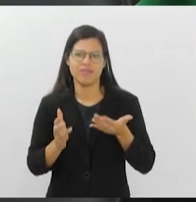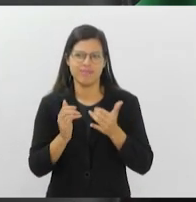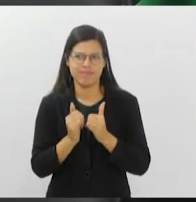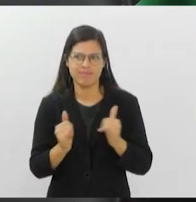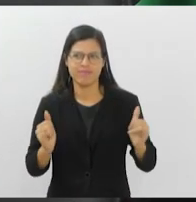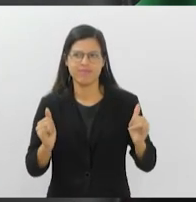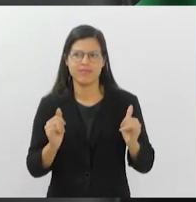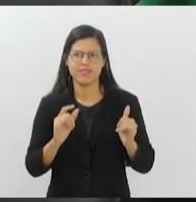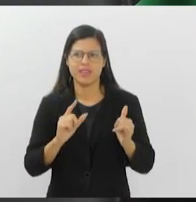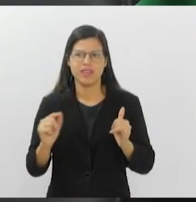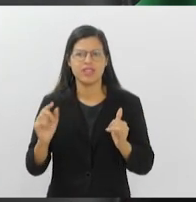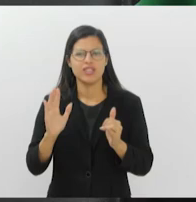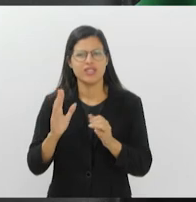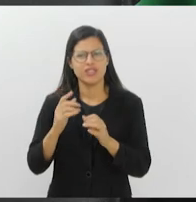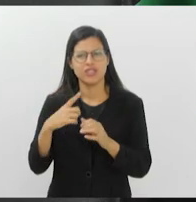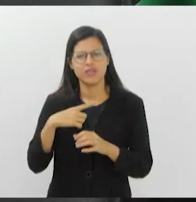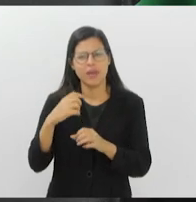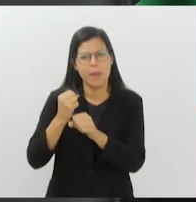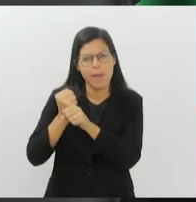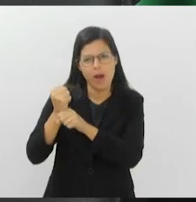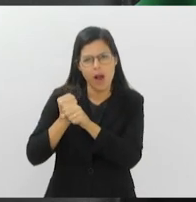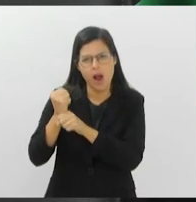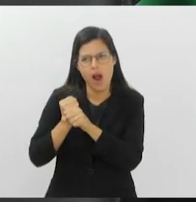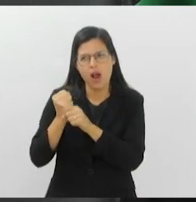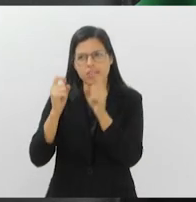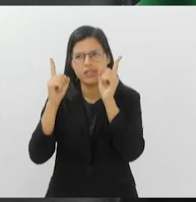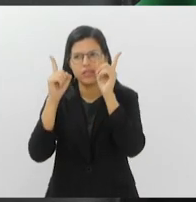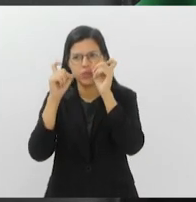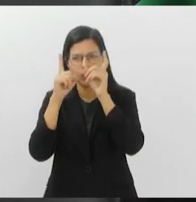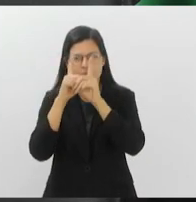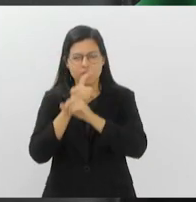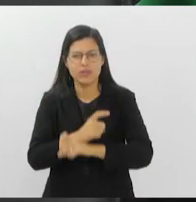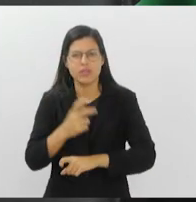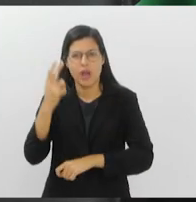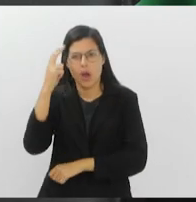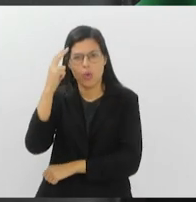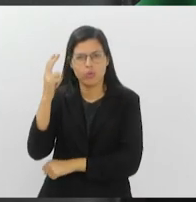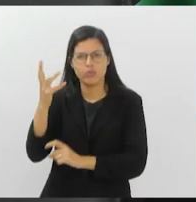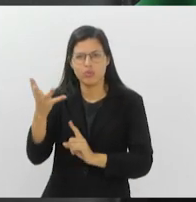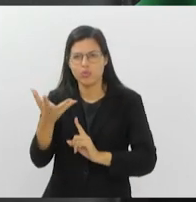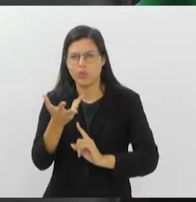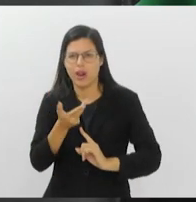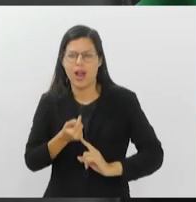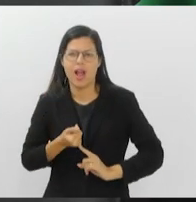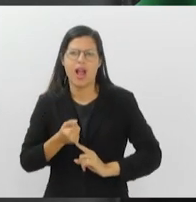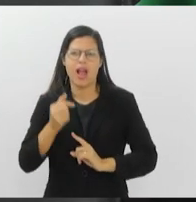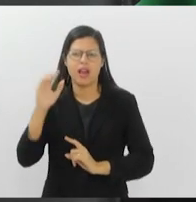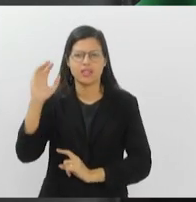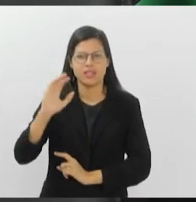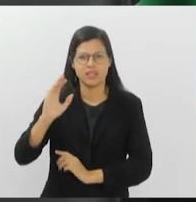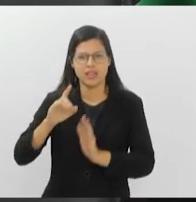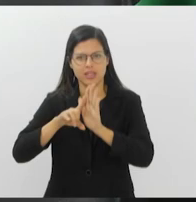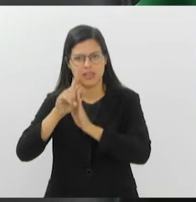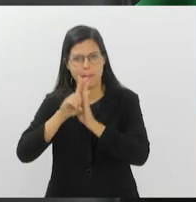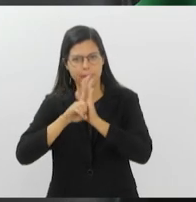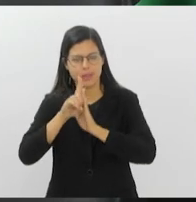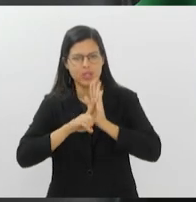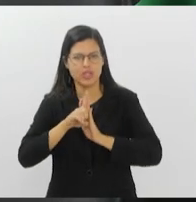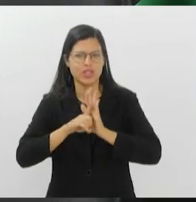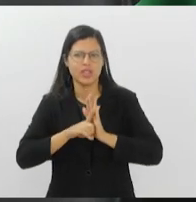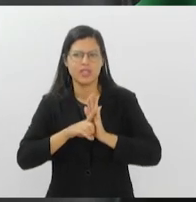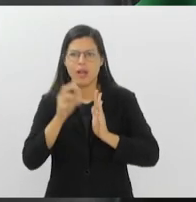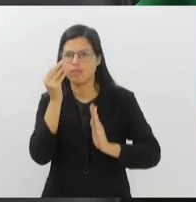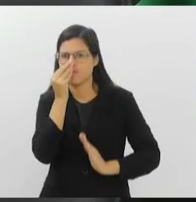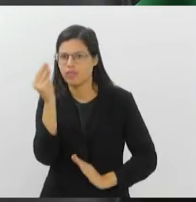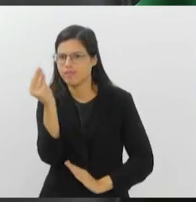anos difíceis em que a cultura, a arte, a saúde, a ciência, a pesquisa foi tão desqualificada.